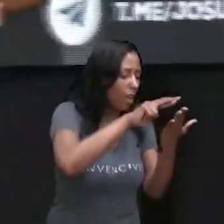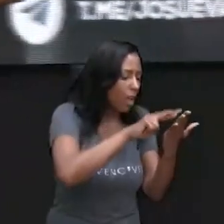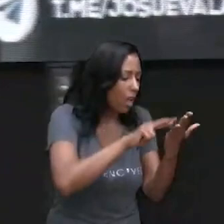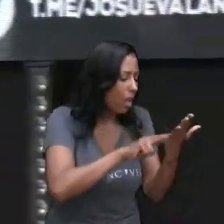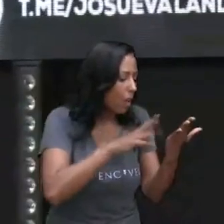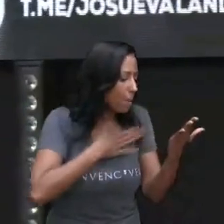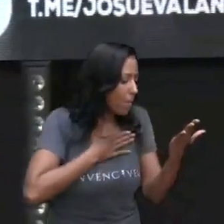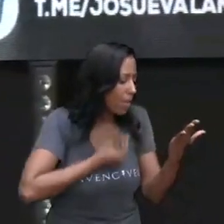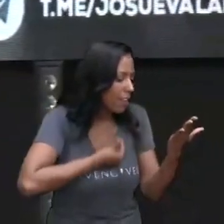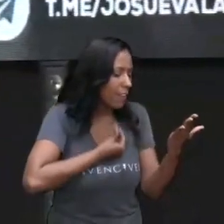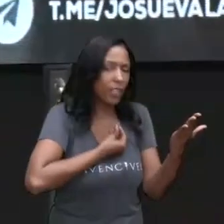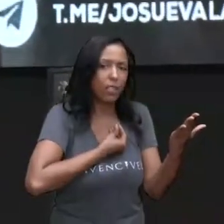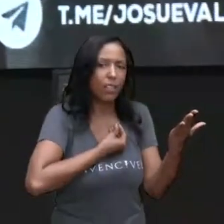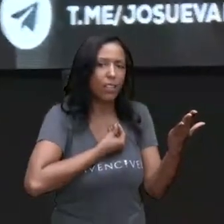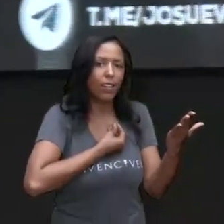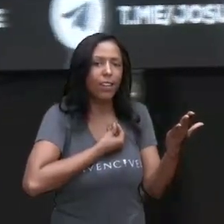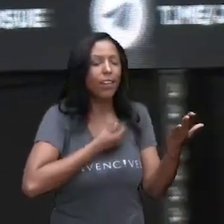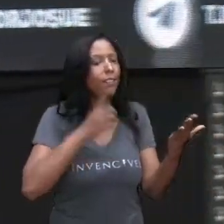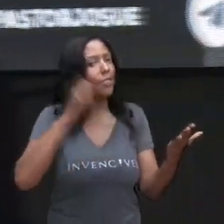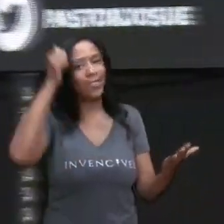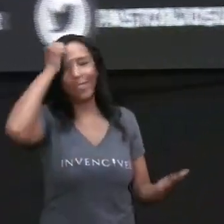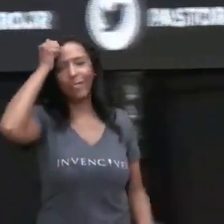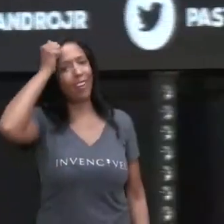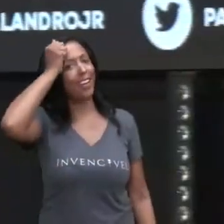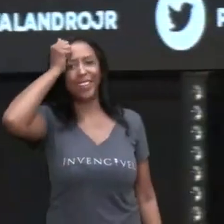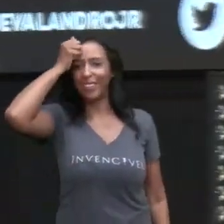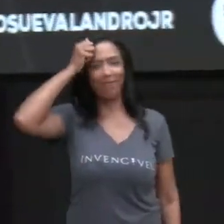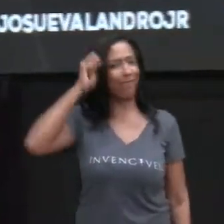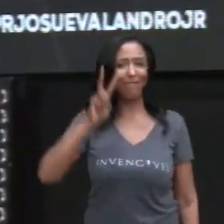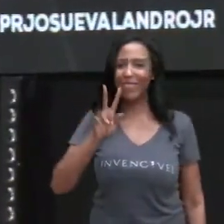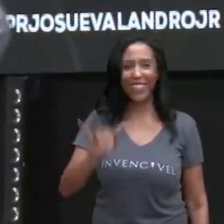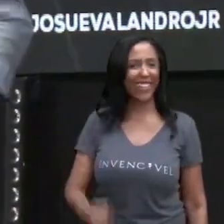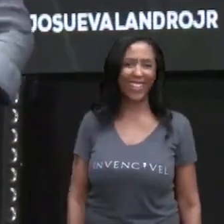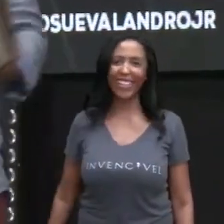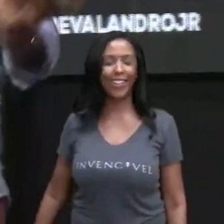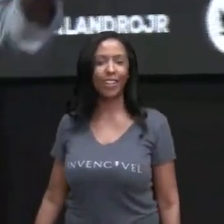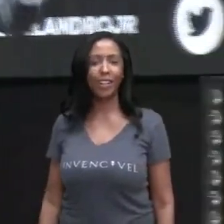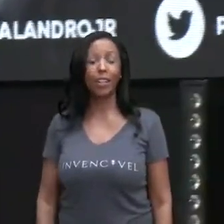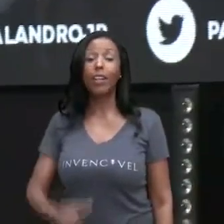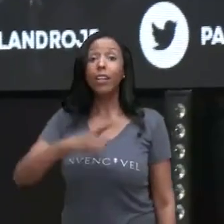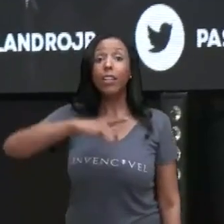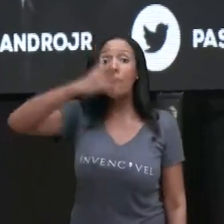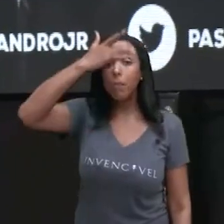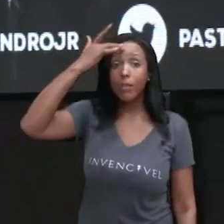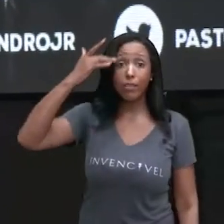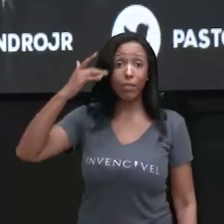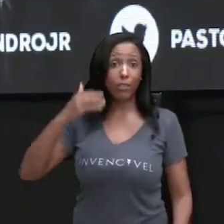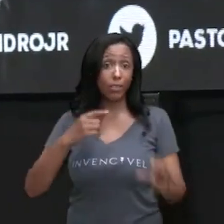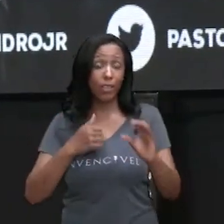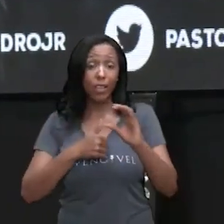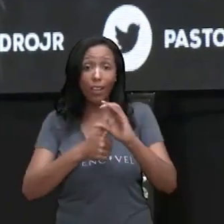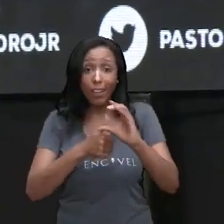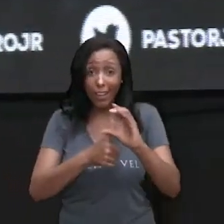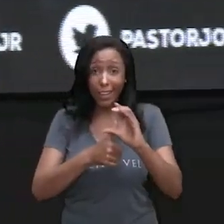se arrepender. Quantas pessoas na igreja, crentes, estão na igreja há tantos anos, mas ainda não amam a palavra.